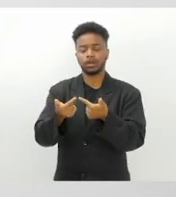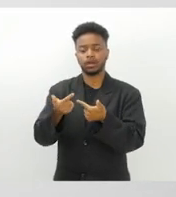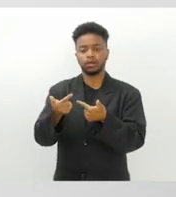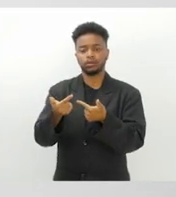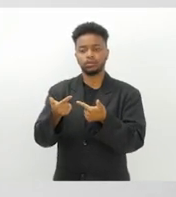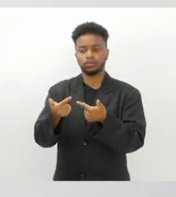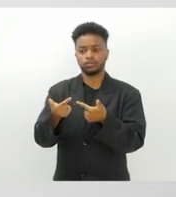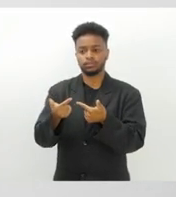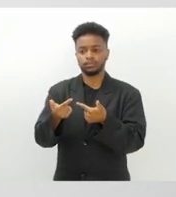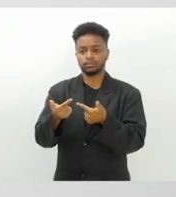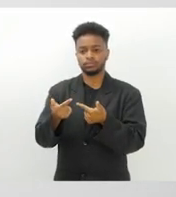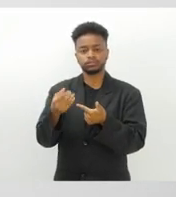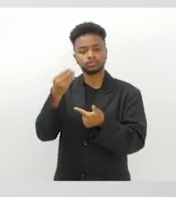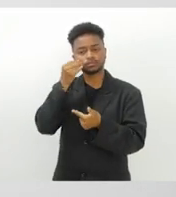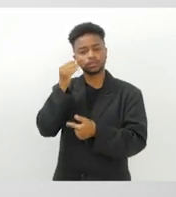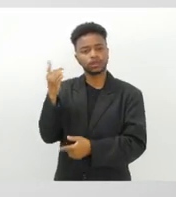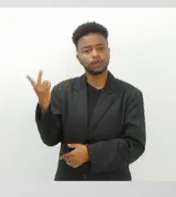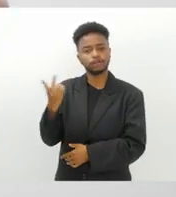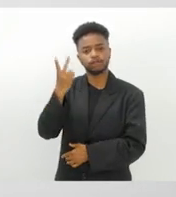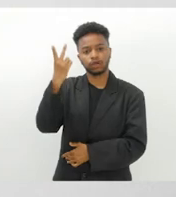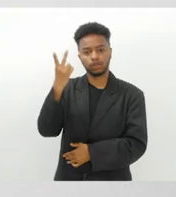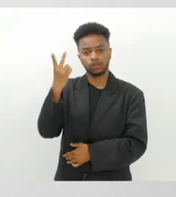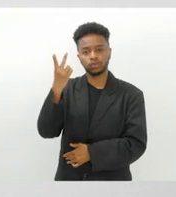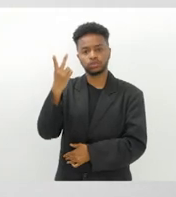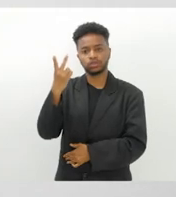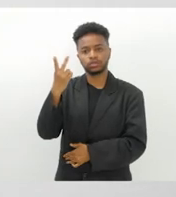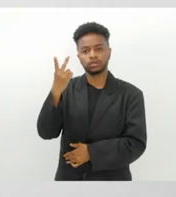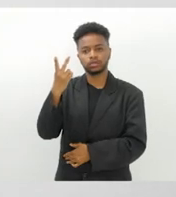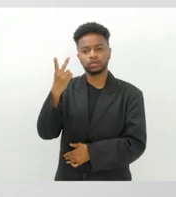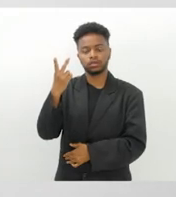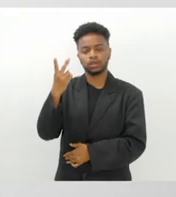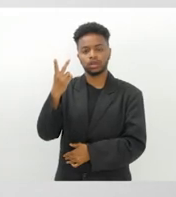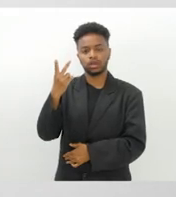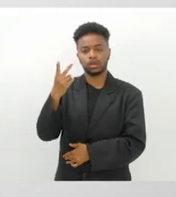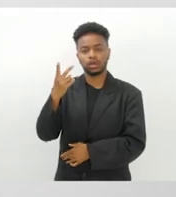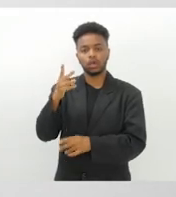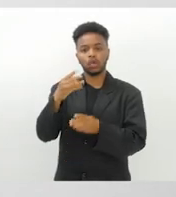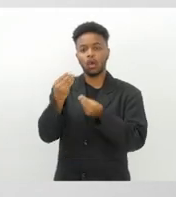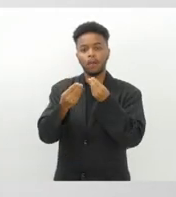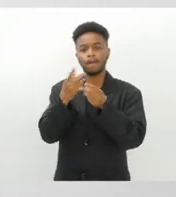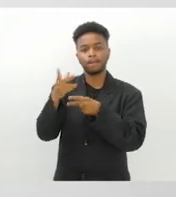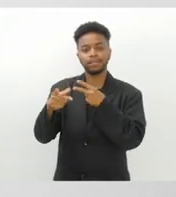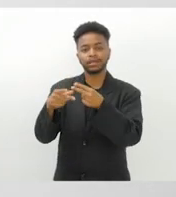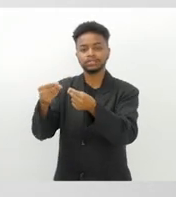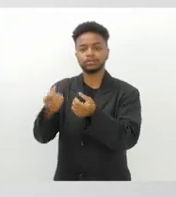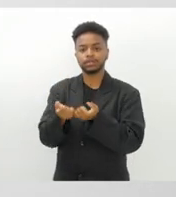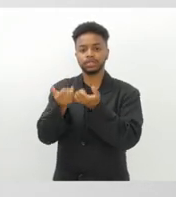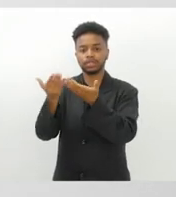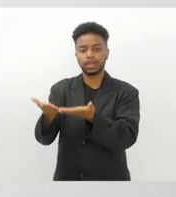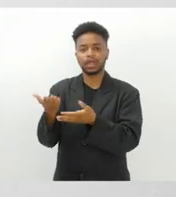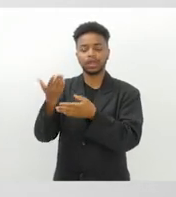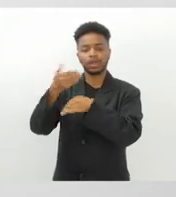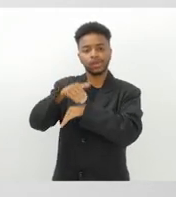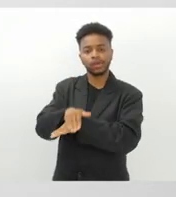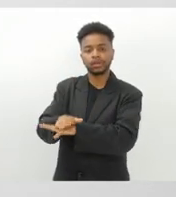também de valorização dos presentes a Iemanjá, considerando que os presentes a